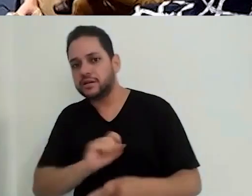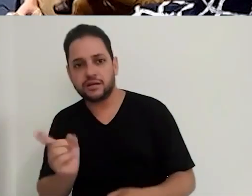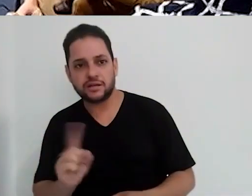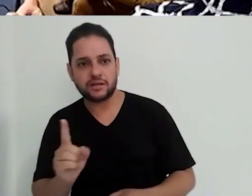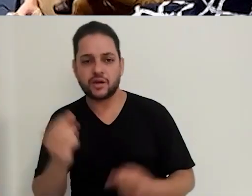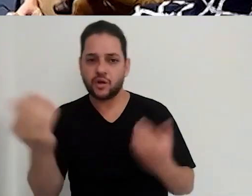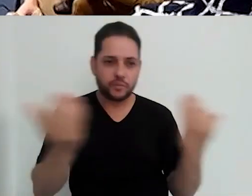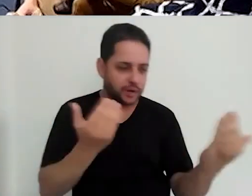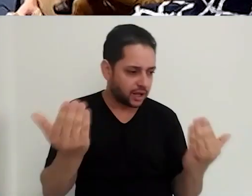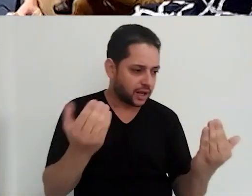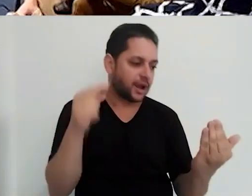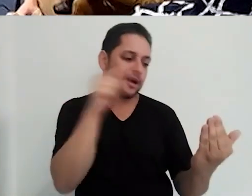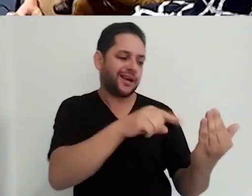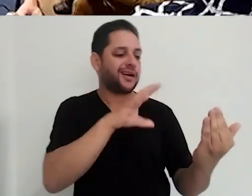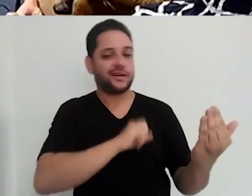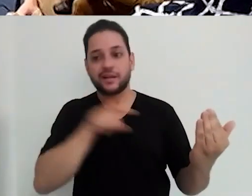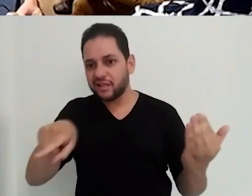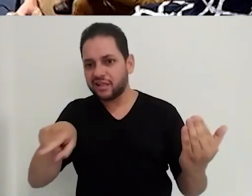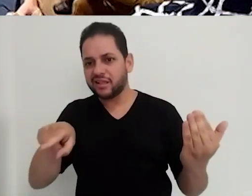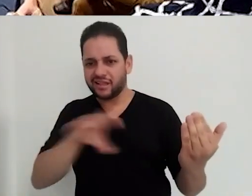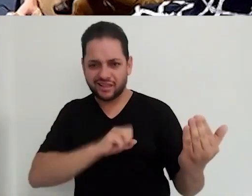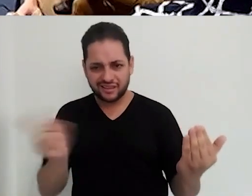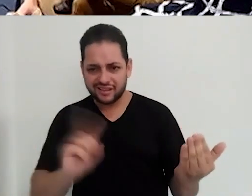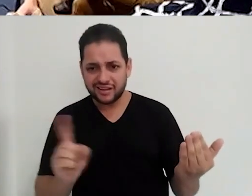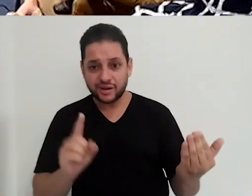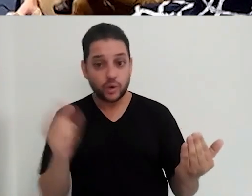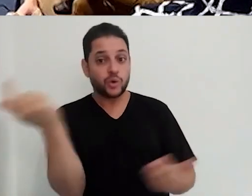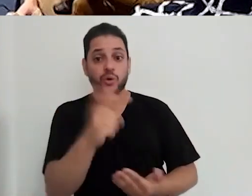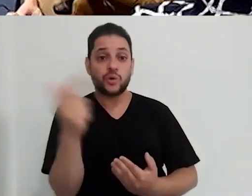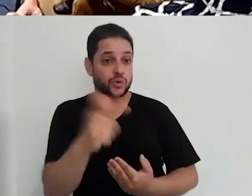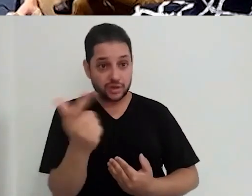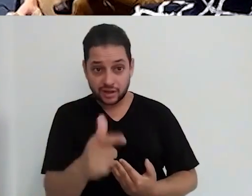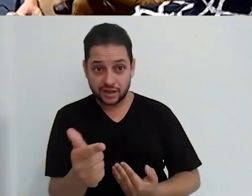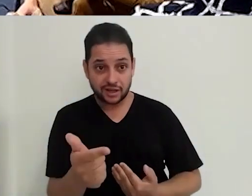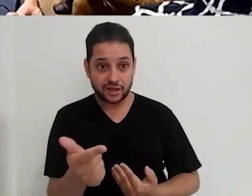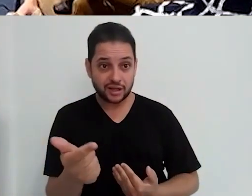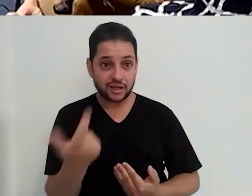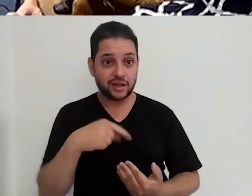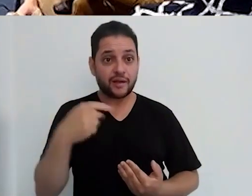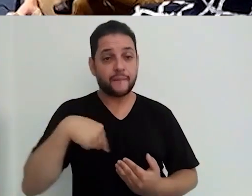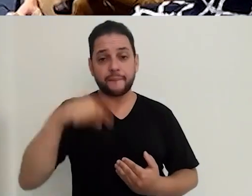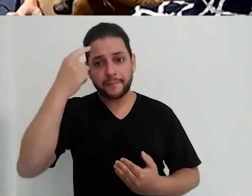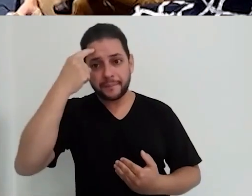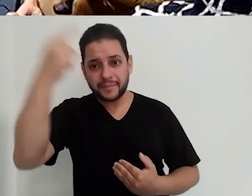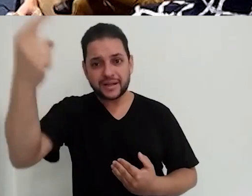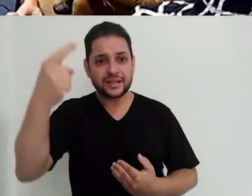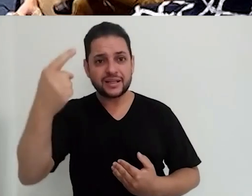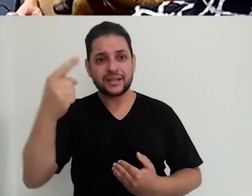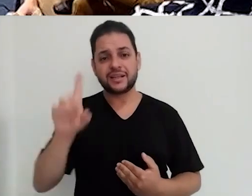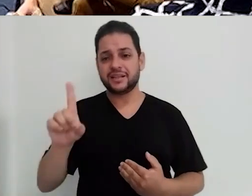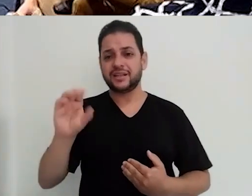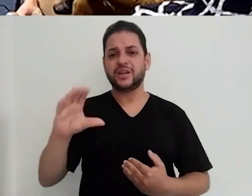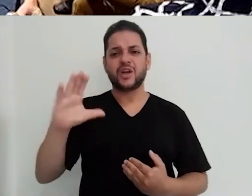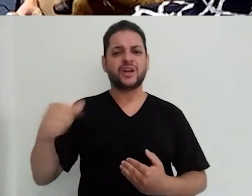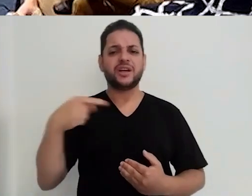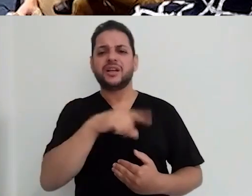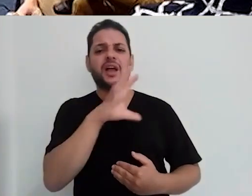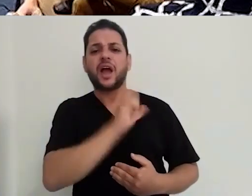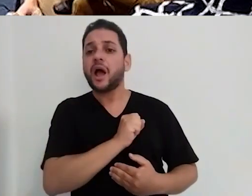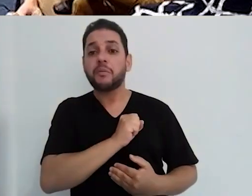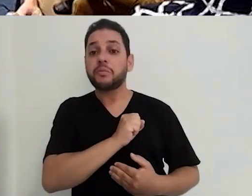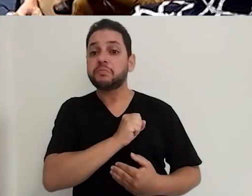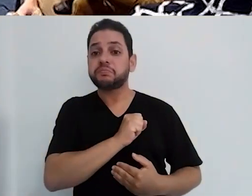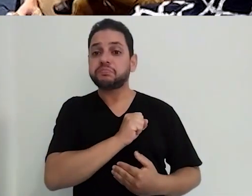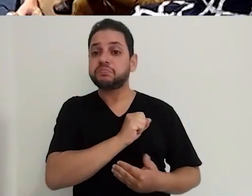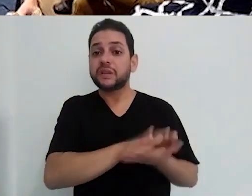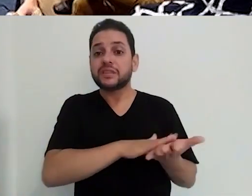isso aqui não é amor. Não existe isso. Então, acho que nunca passou pela minha cabeça que o Doca não amasse a Ângela. Isso realmente